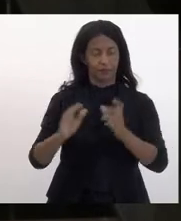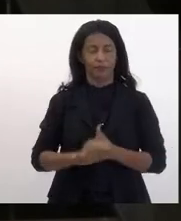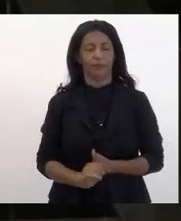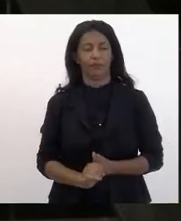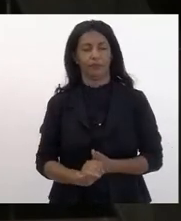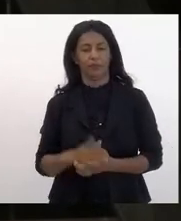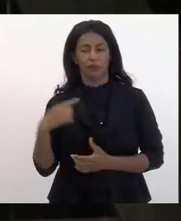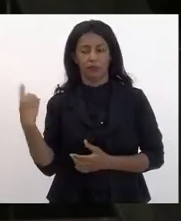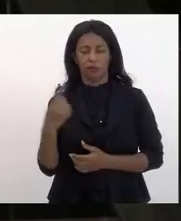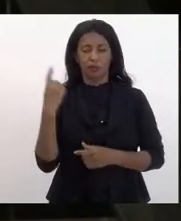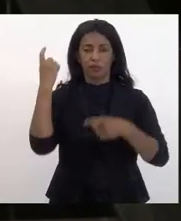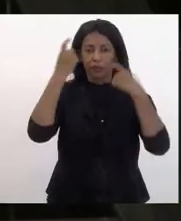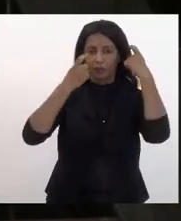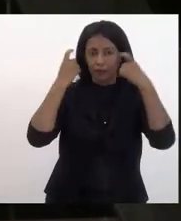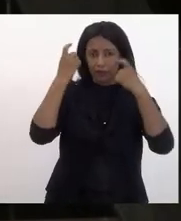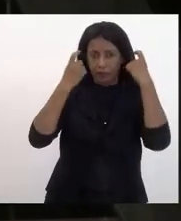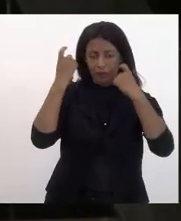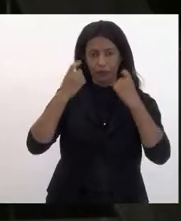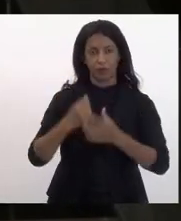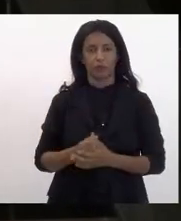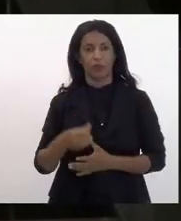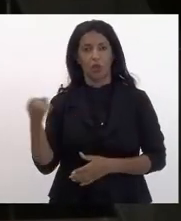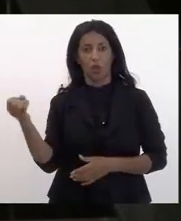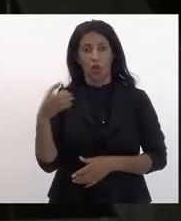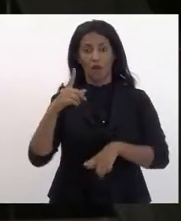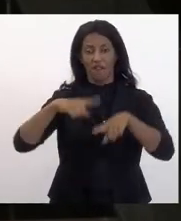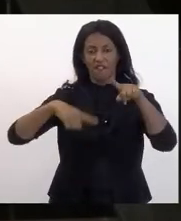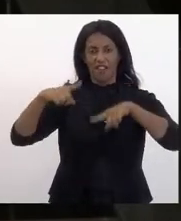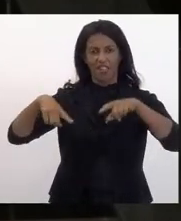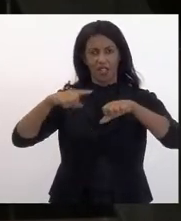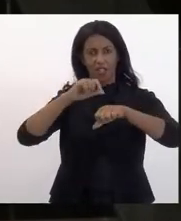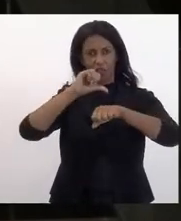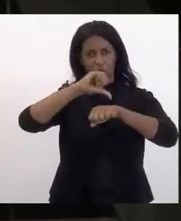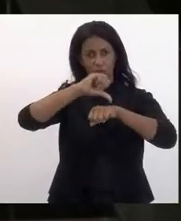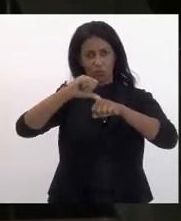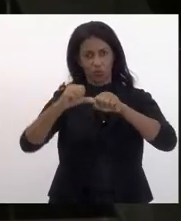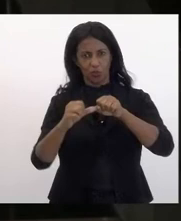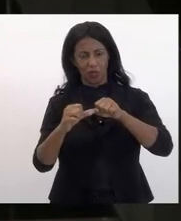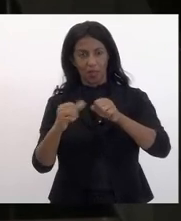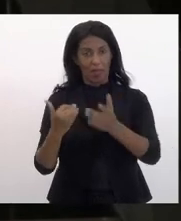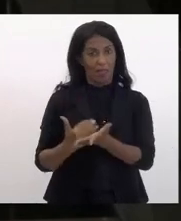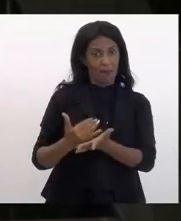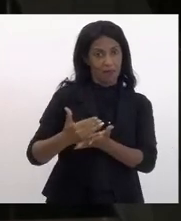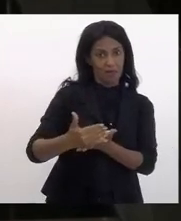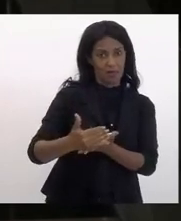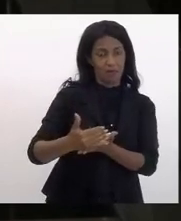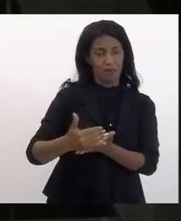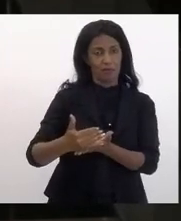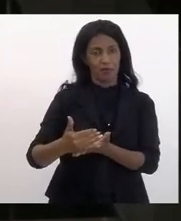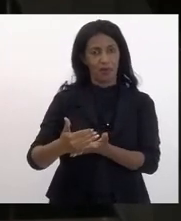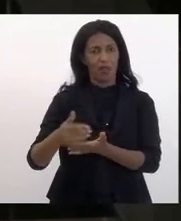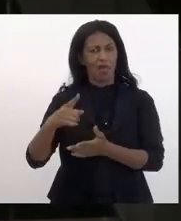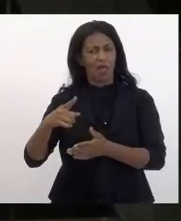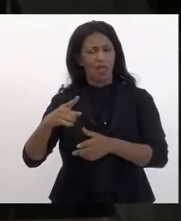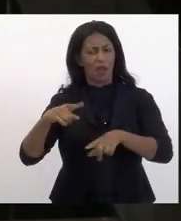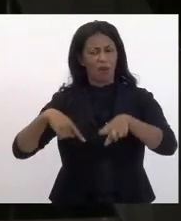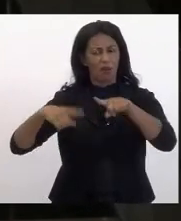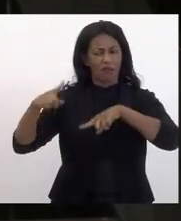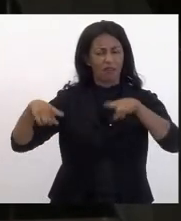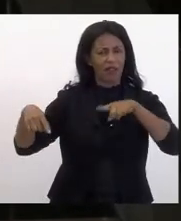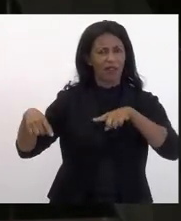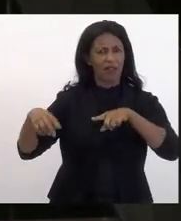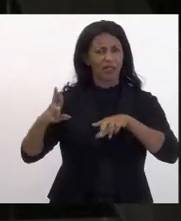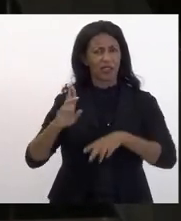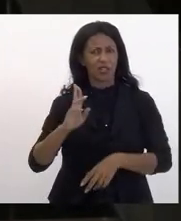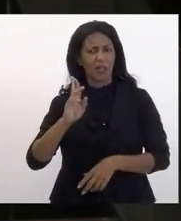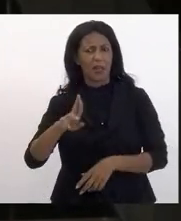aspas. A gente está muito preocupado com a nova variante. A princípio, é uma variante que responde bem